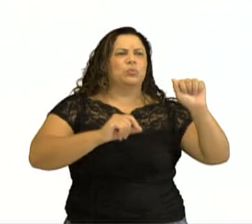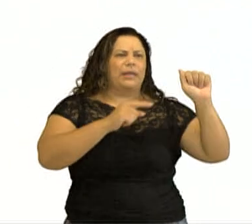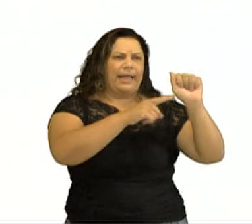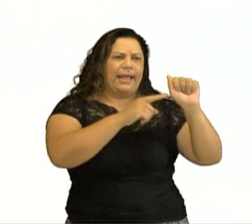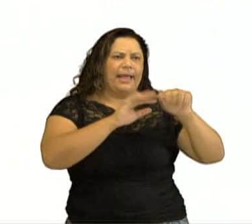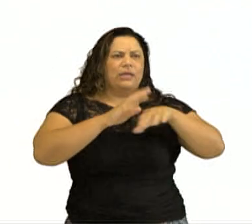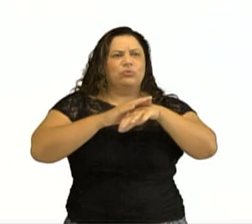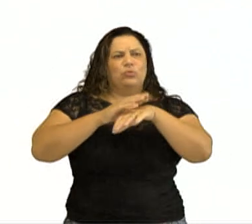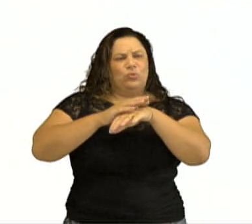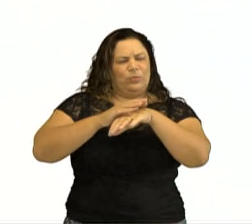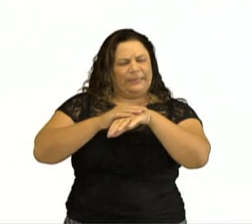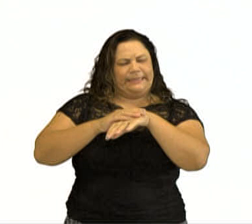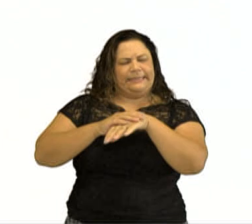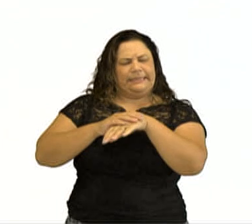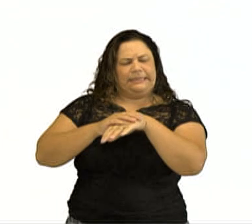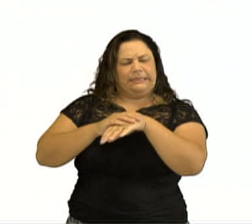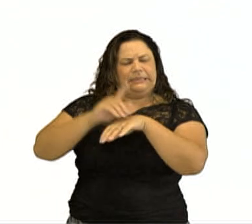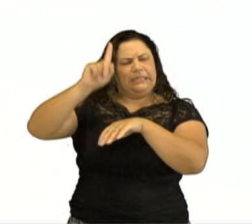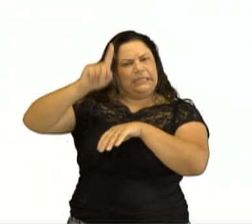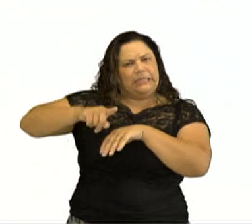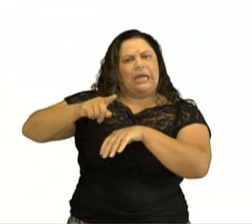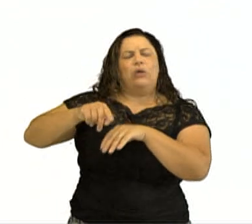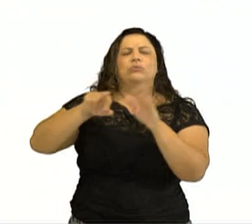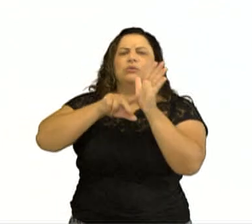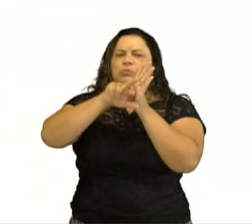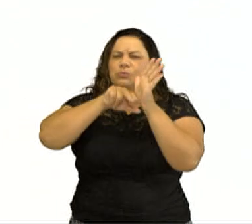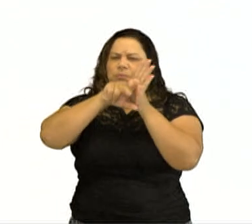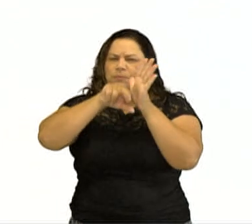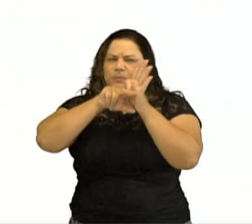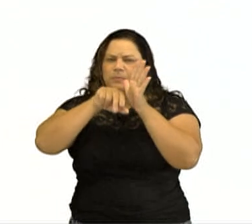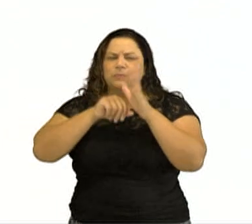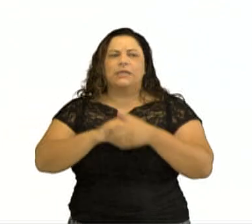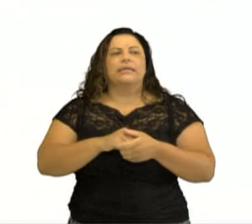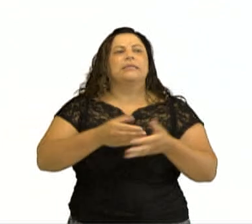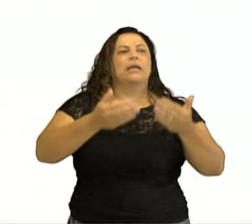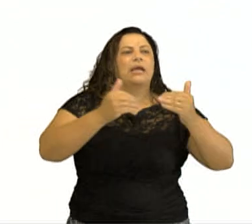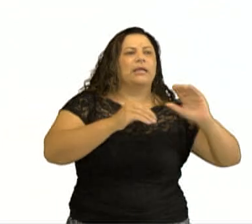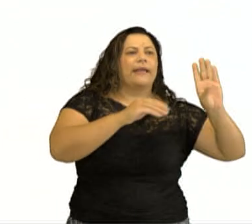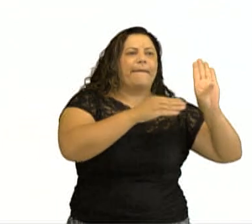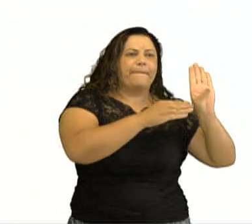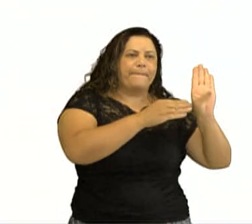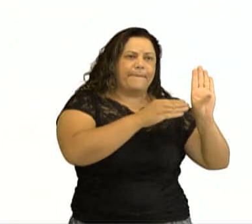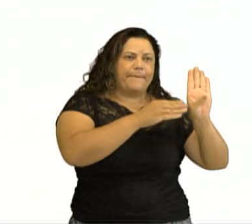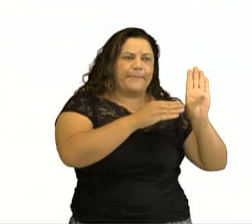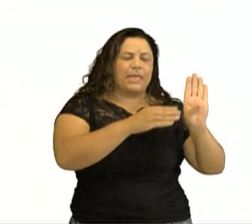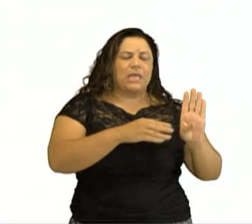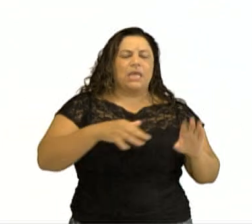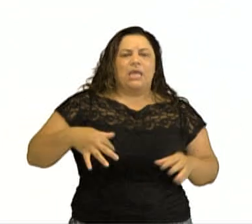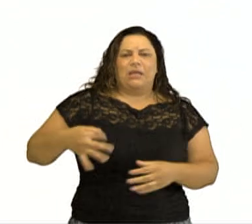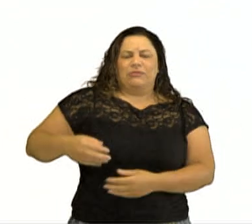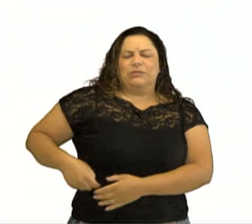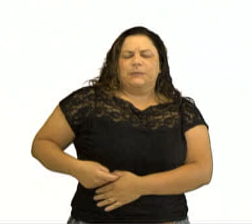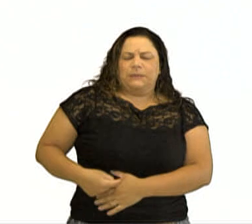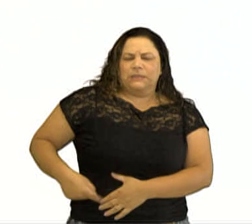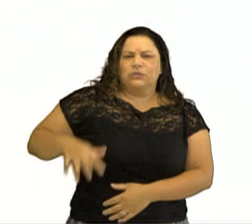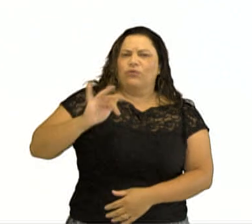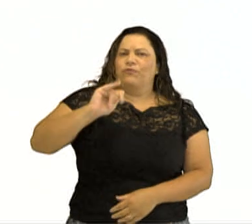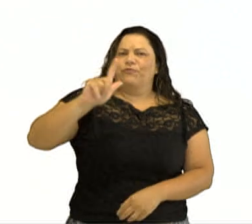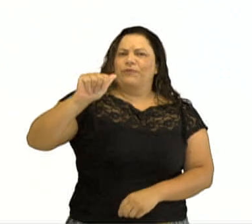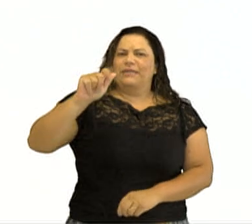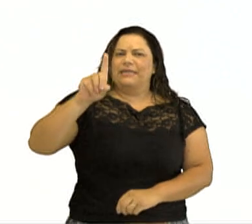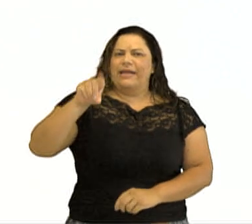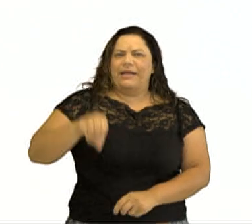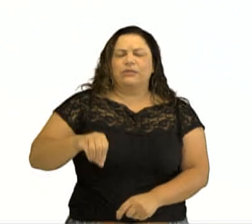causada por bactérias. Letra B, é uma infecção no fígado transmitida pela saliva.